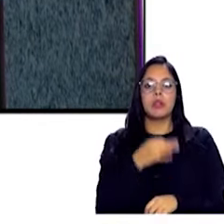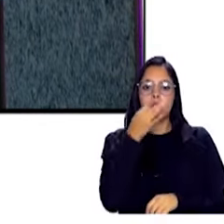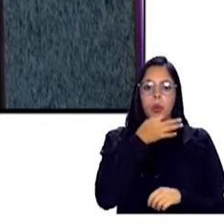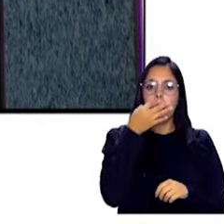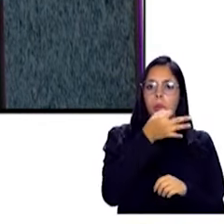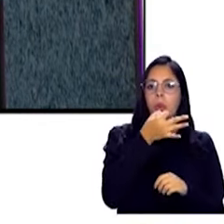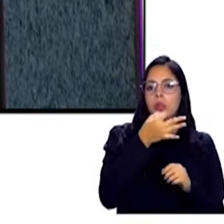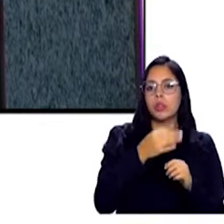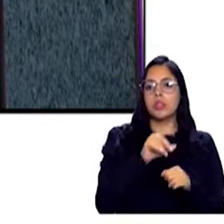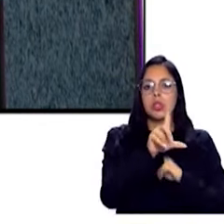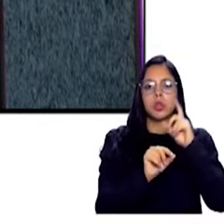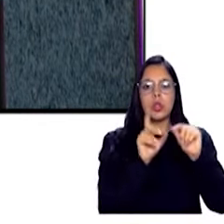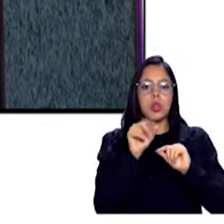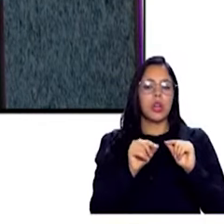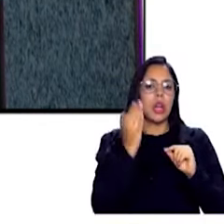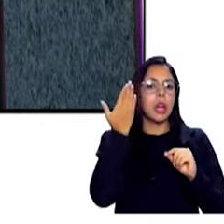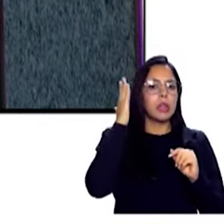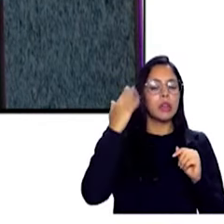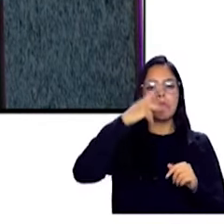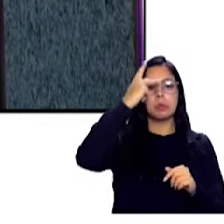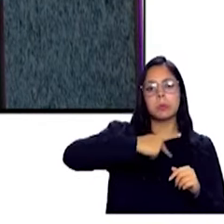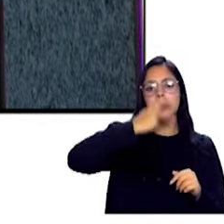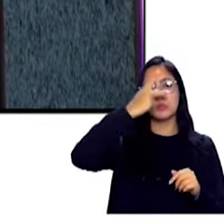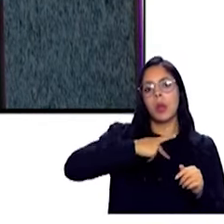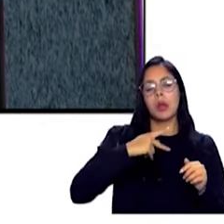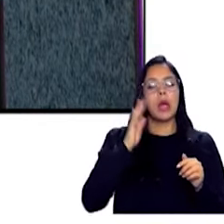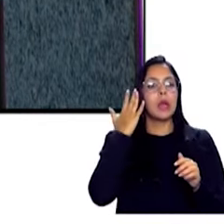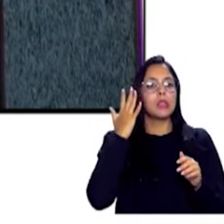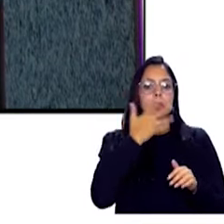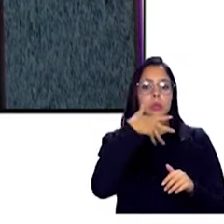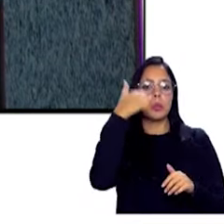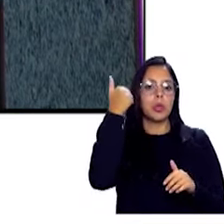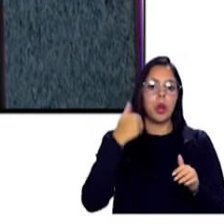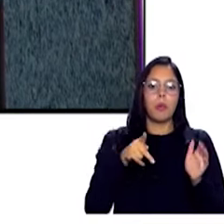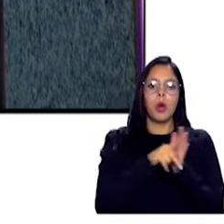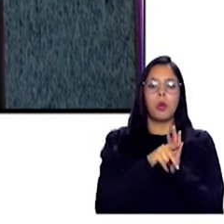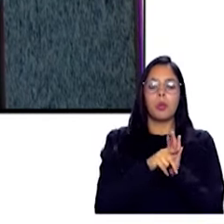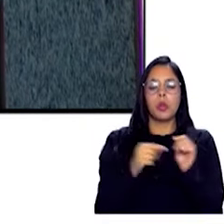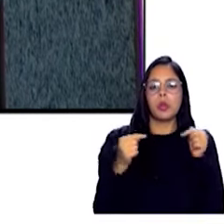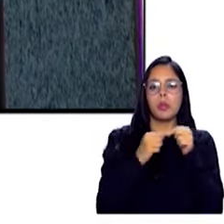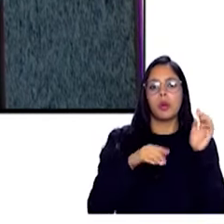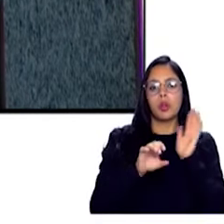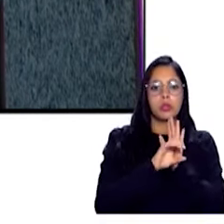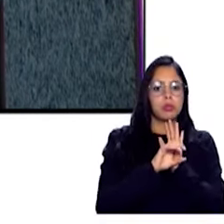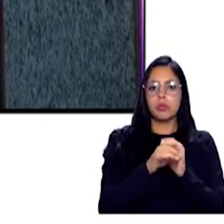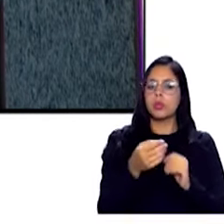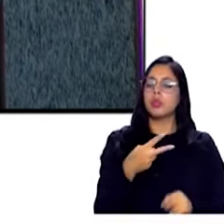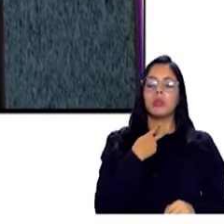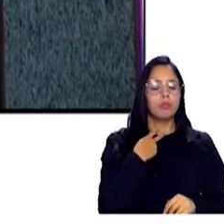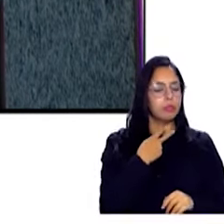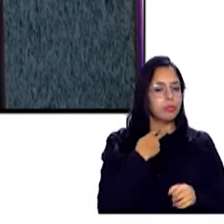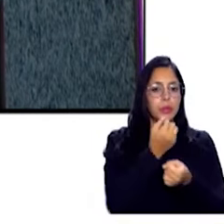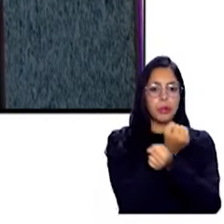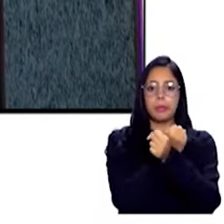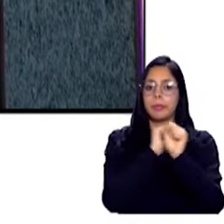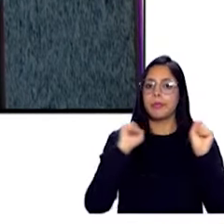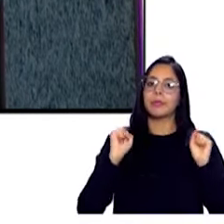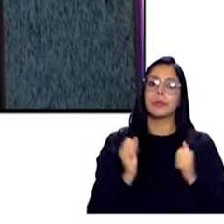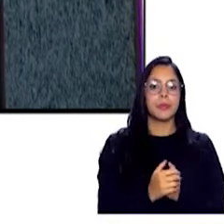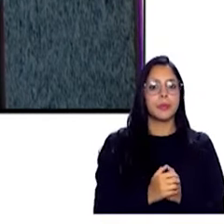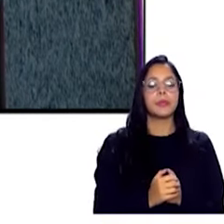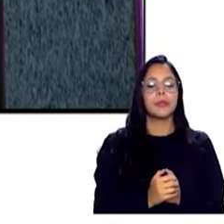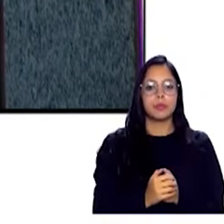uma interpretação que ela supõe melhor à luz da Constituição isso não é possível a corte